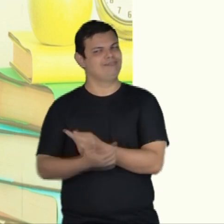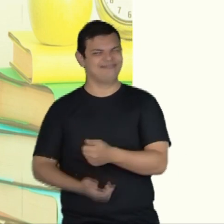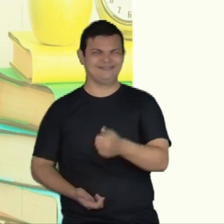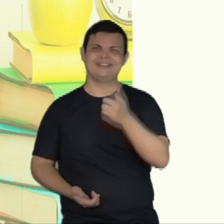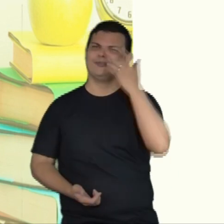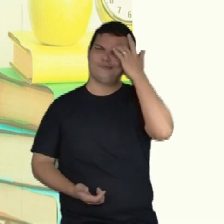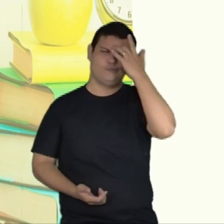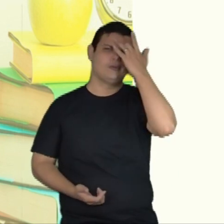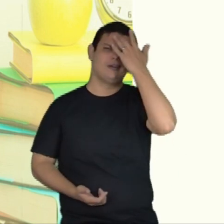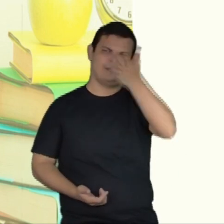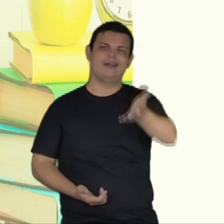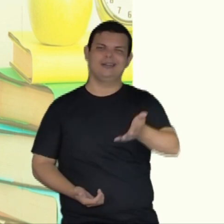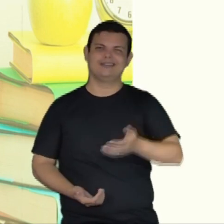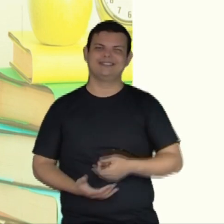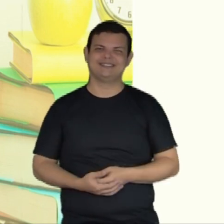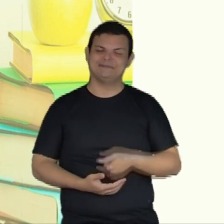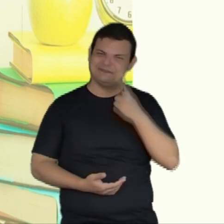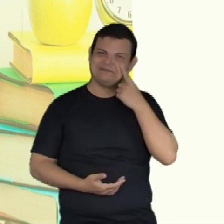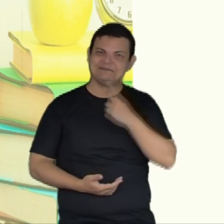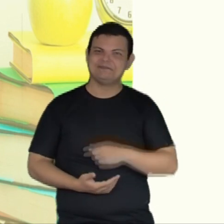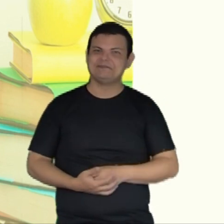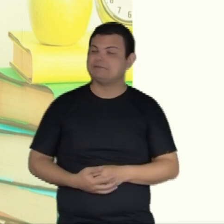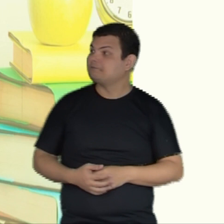é muito fácil. Bora aqui comigo, bora lá.